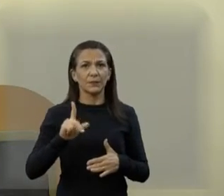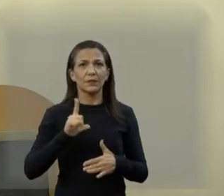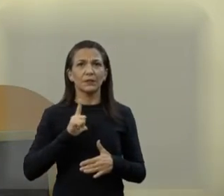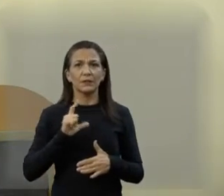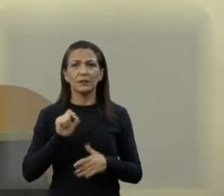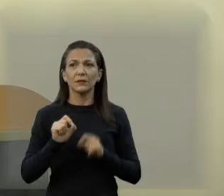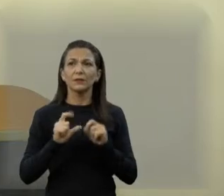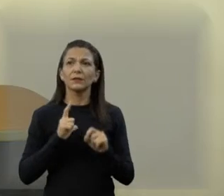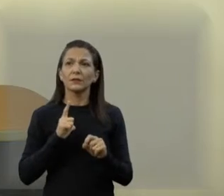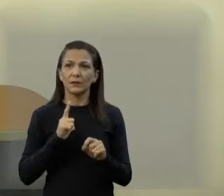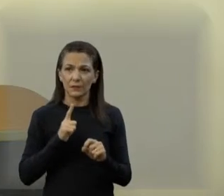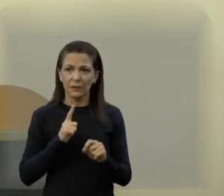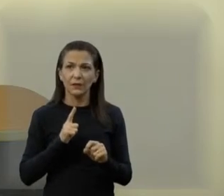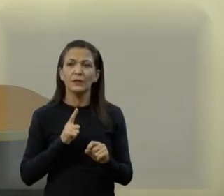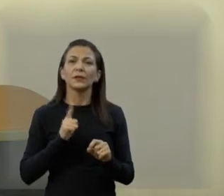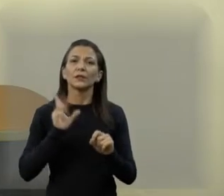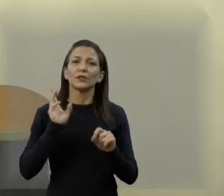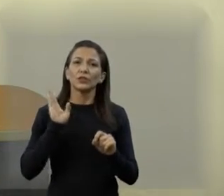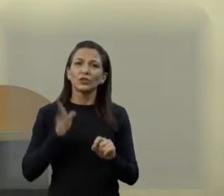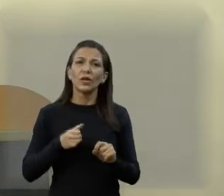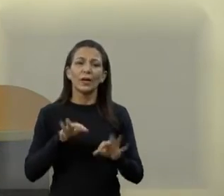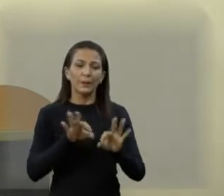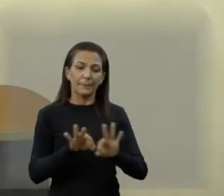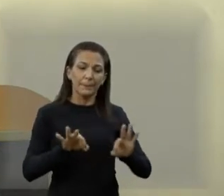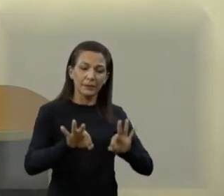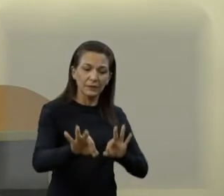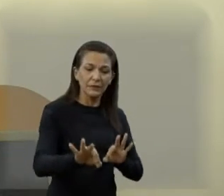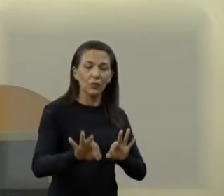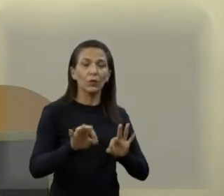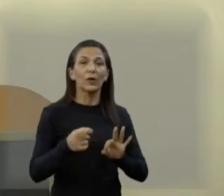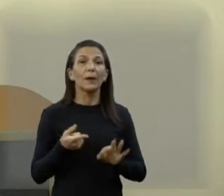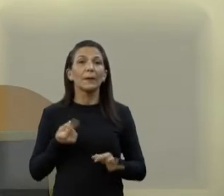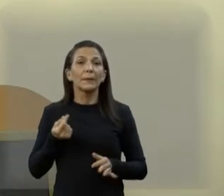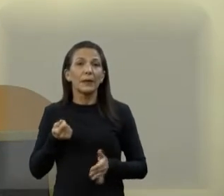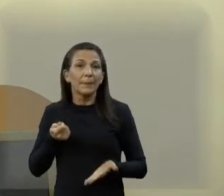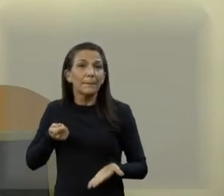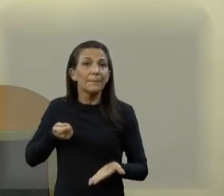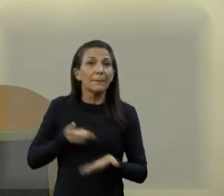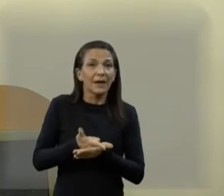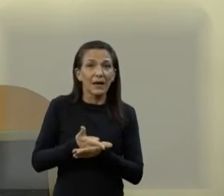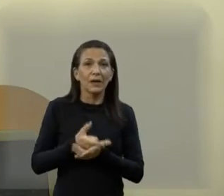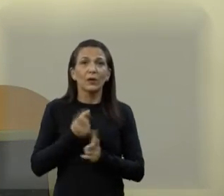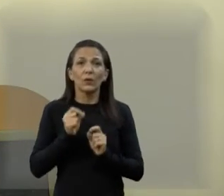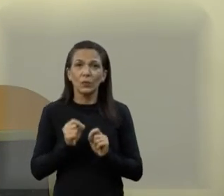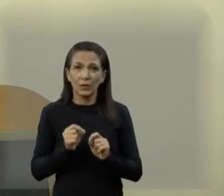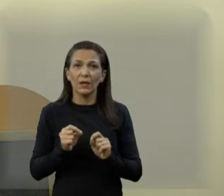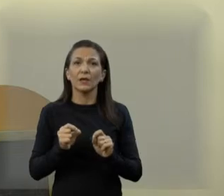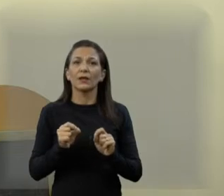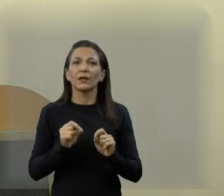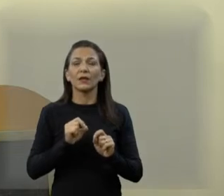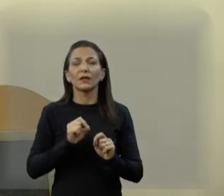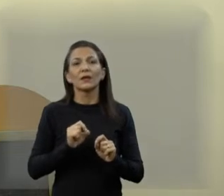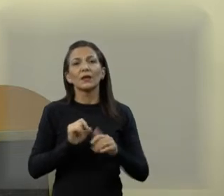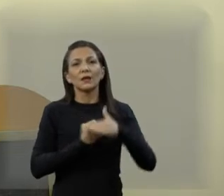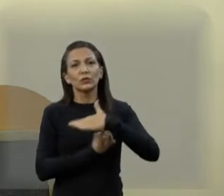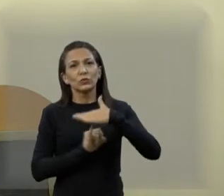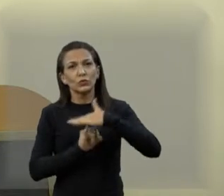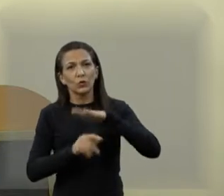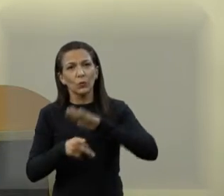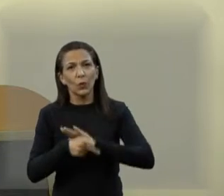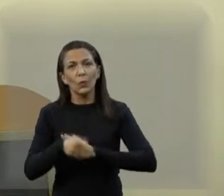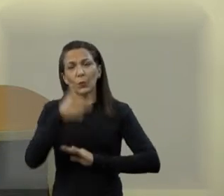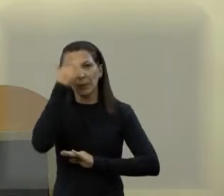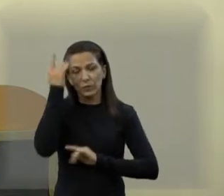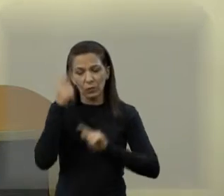as medições já estão já está tudo ok e em relação às custas já foi e pelo próprio chefe que são os